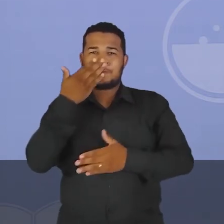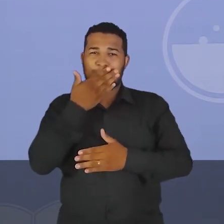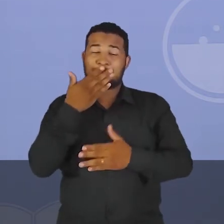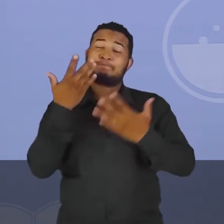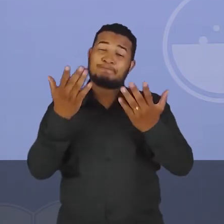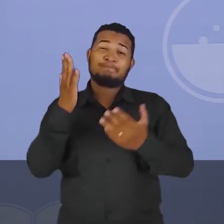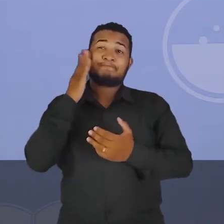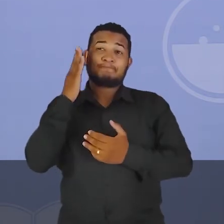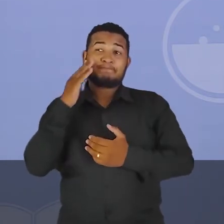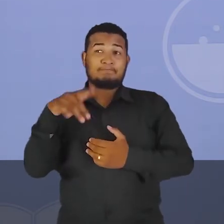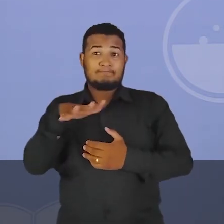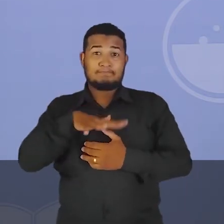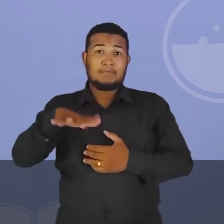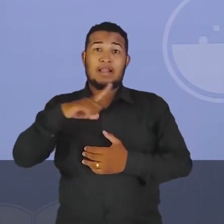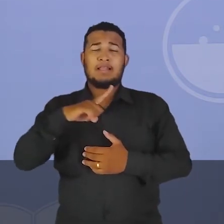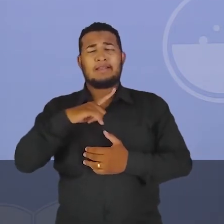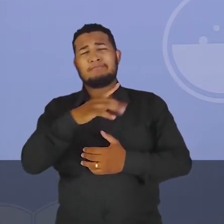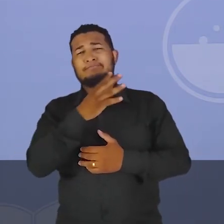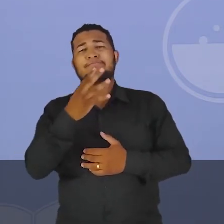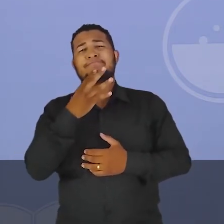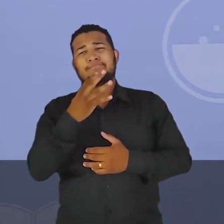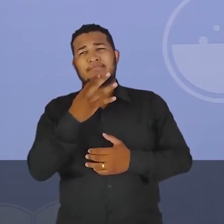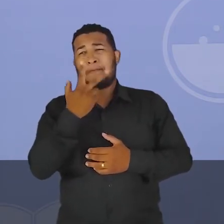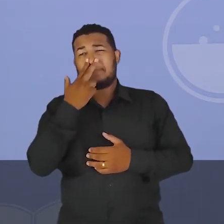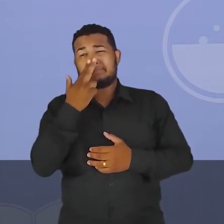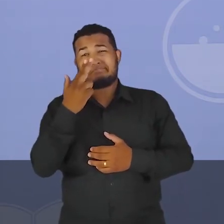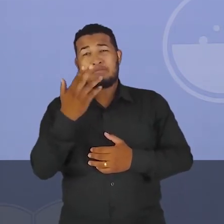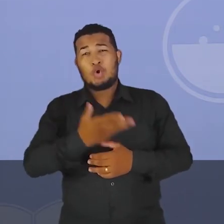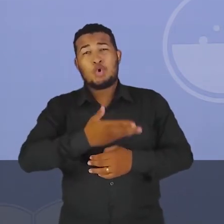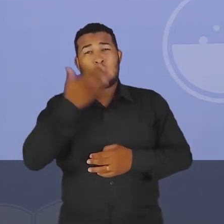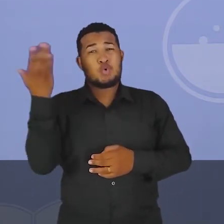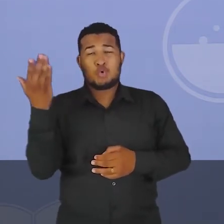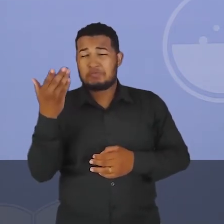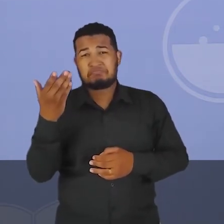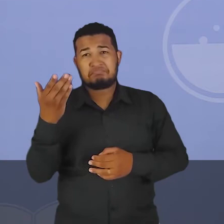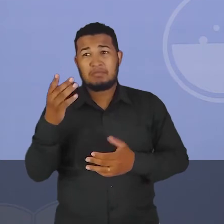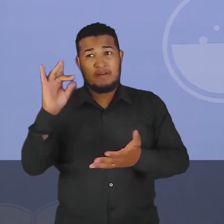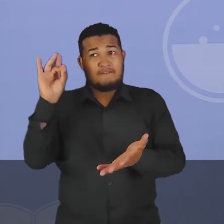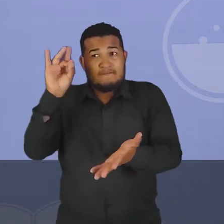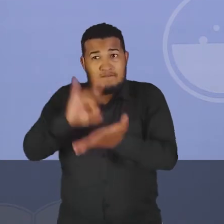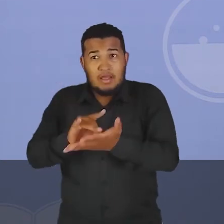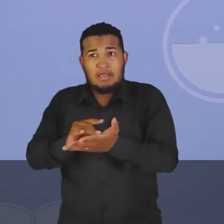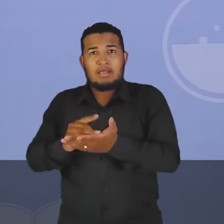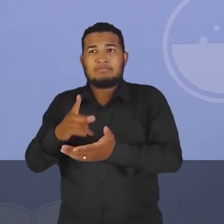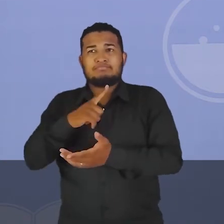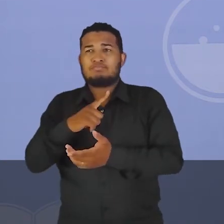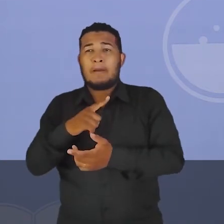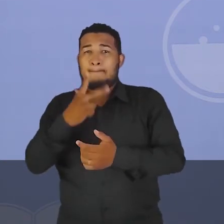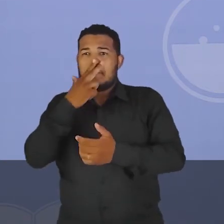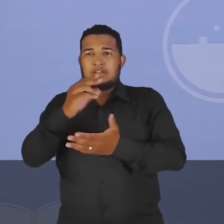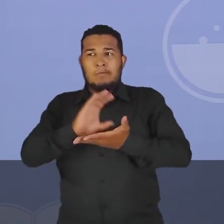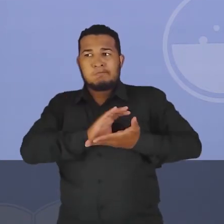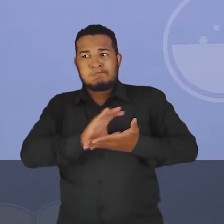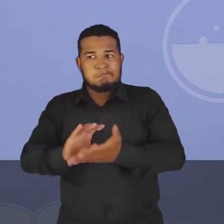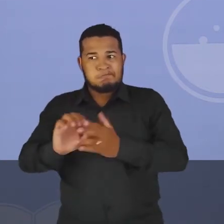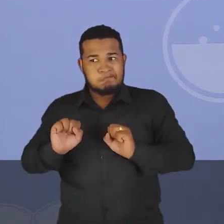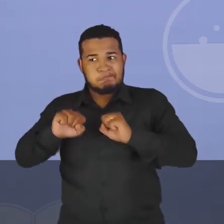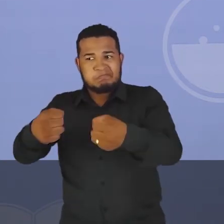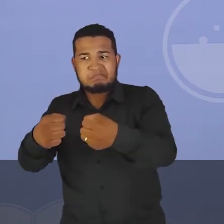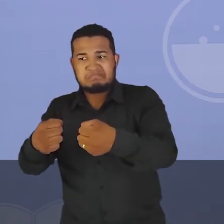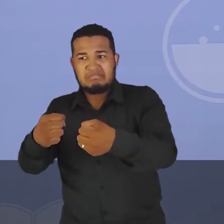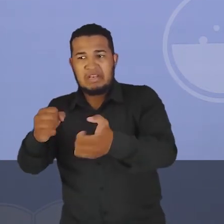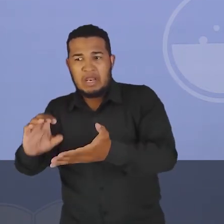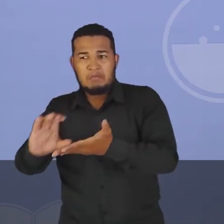esse empreendimento, todo mundo sabe, não resultou em nada muito significativo, muito pelo contrário. O investimento que eles fizeram, eles não